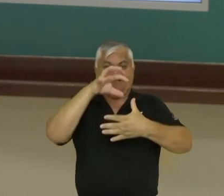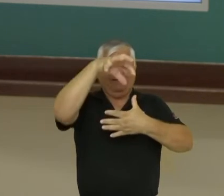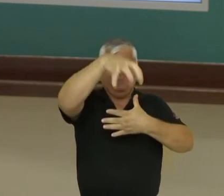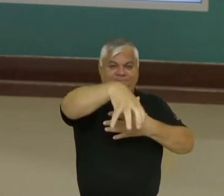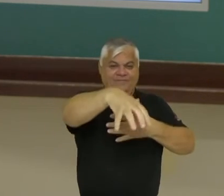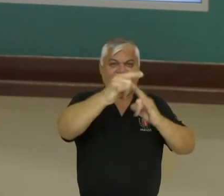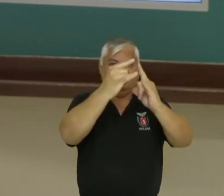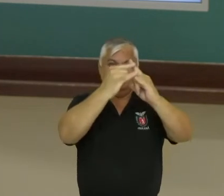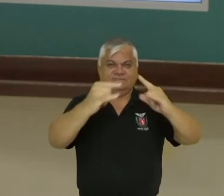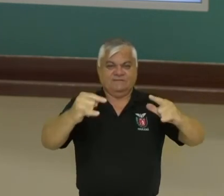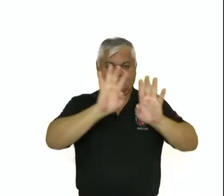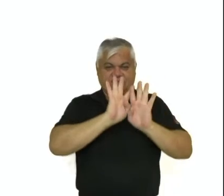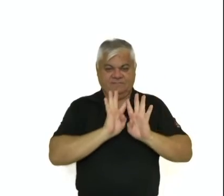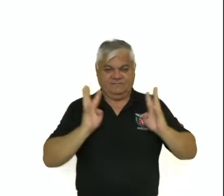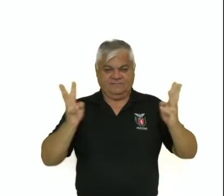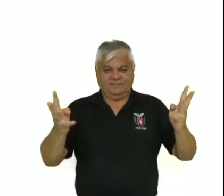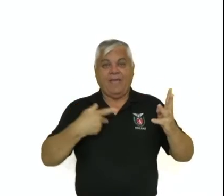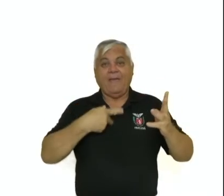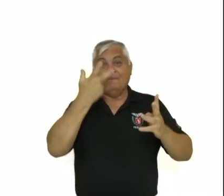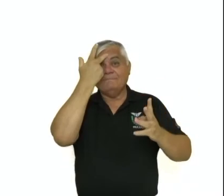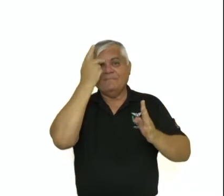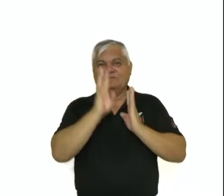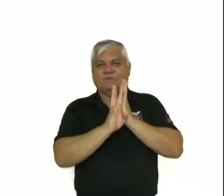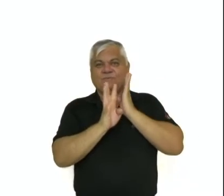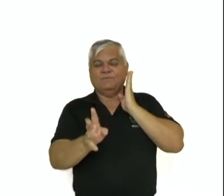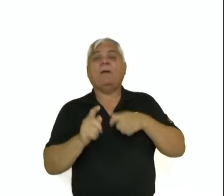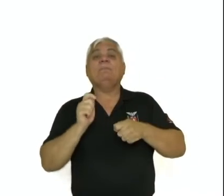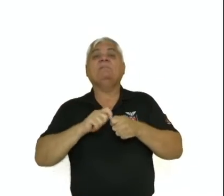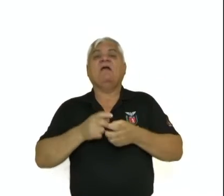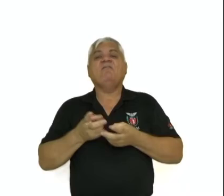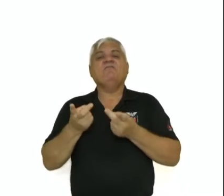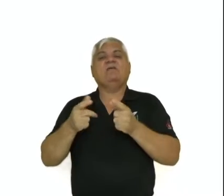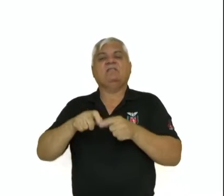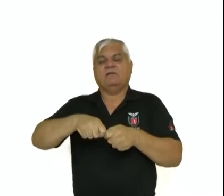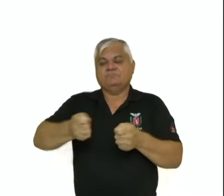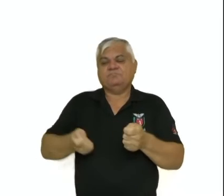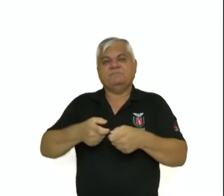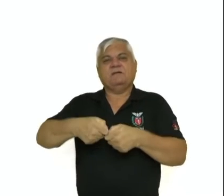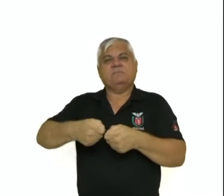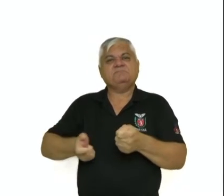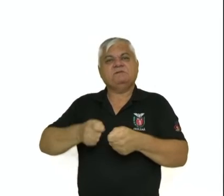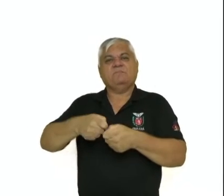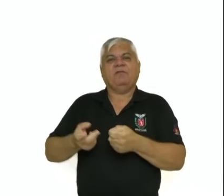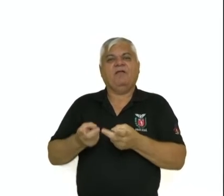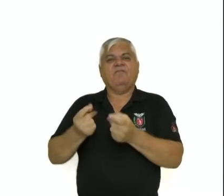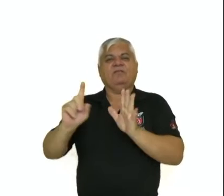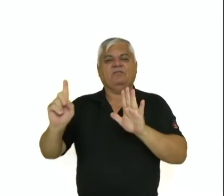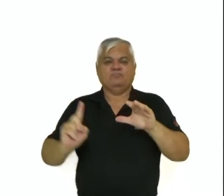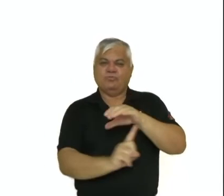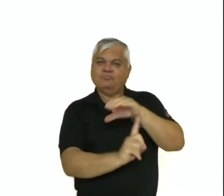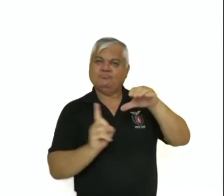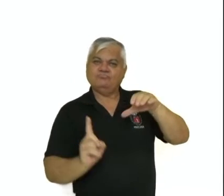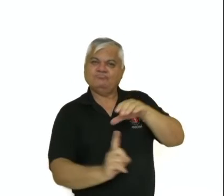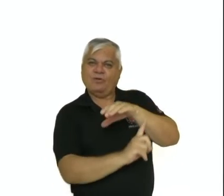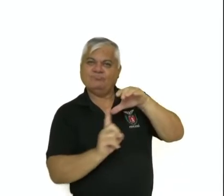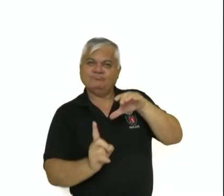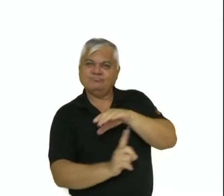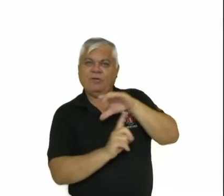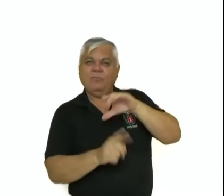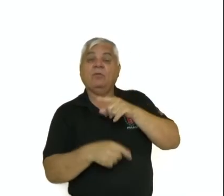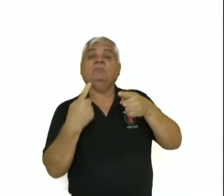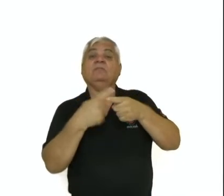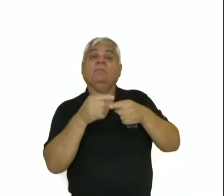esse espaço, né? Tem que criar essa bilheteria para que possa cada público, né, comprar o seu ingresso e que esses artistas